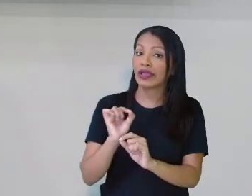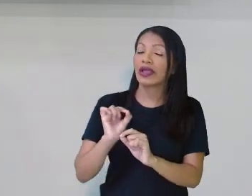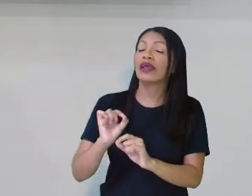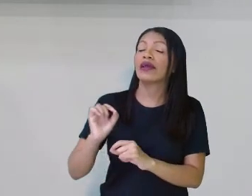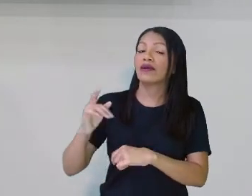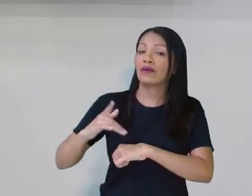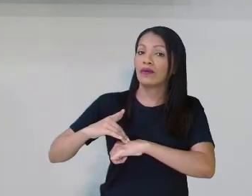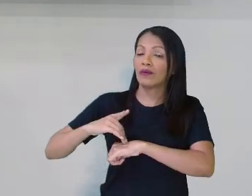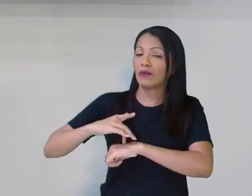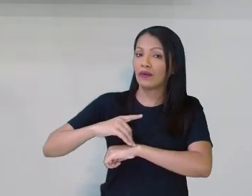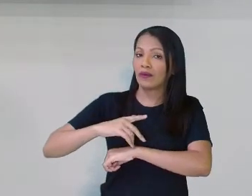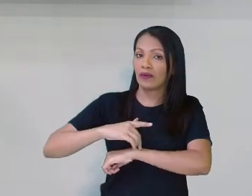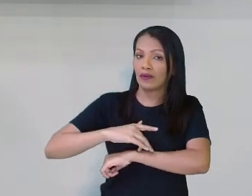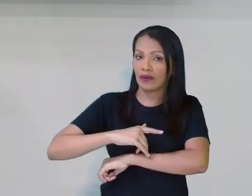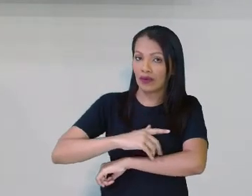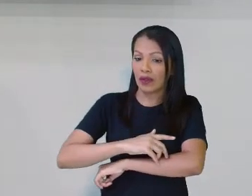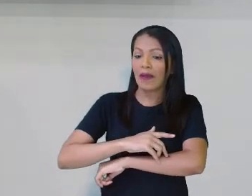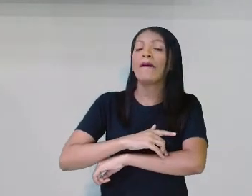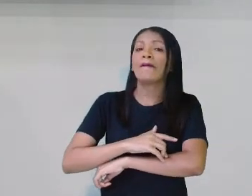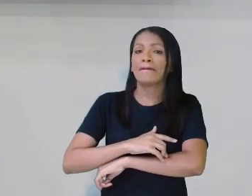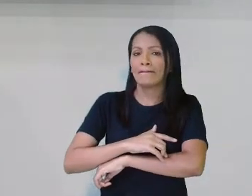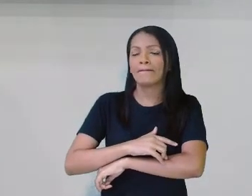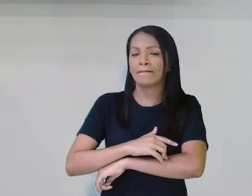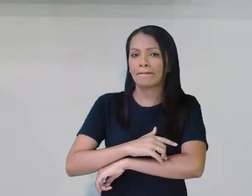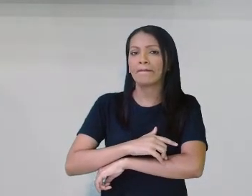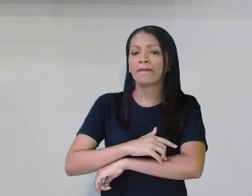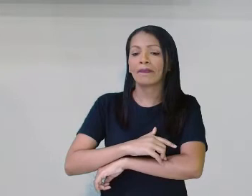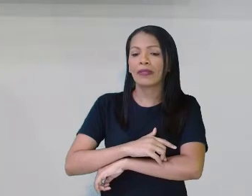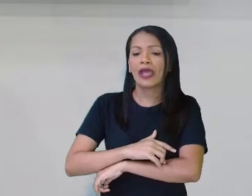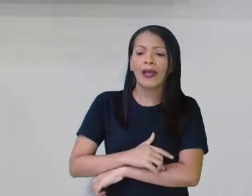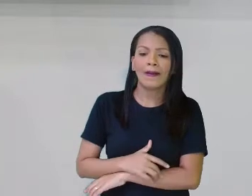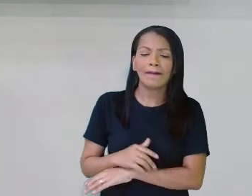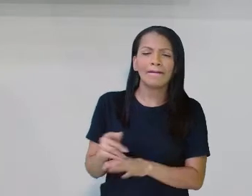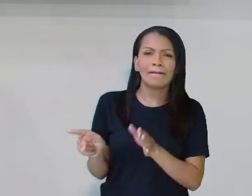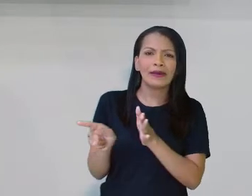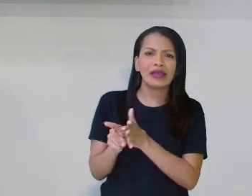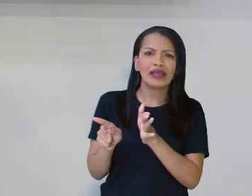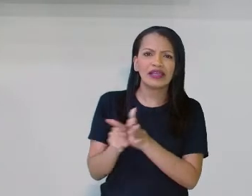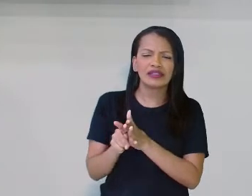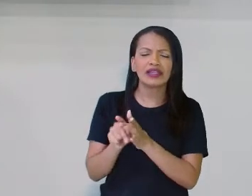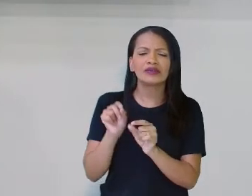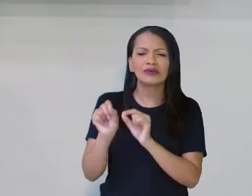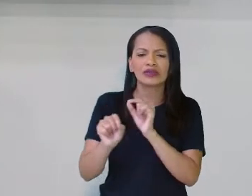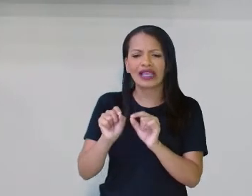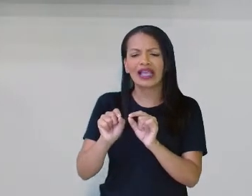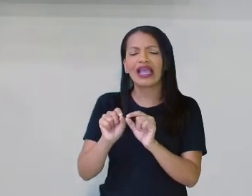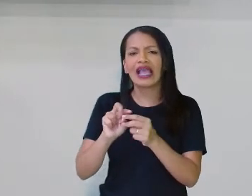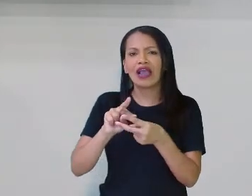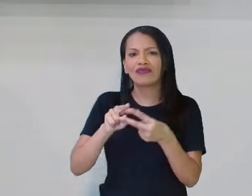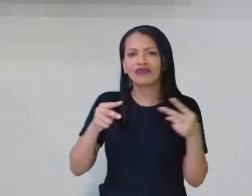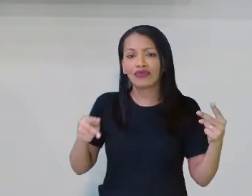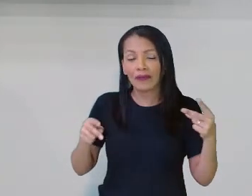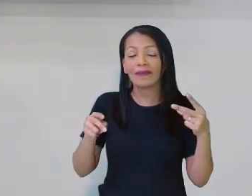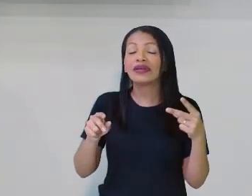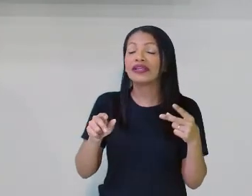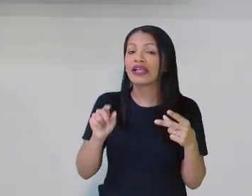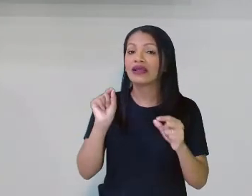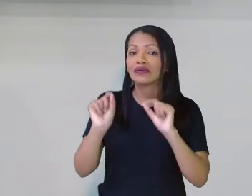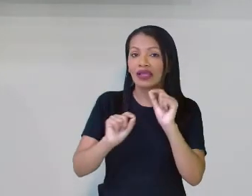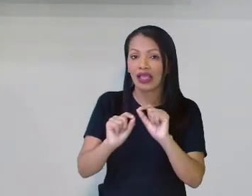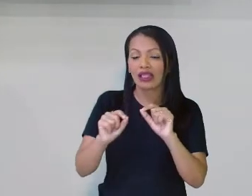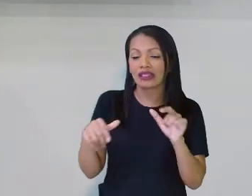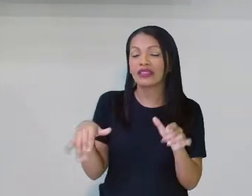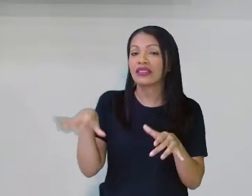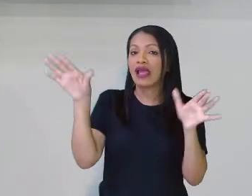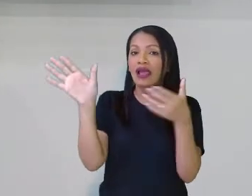próximos das aves. Eu já falei isso aqui também. E quem foi lá na enciclopédia, aquela enciclopédia que eu indiquei na aula